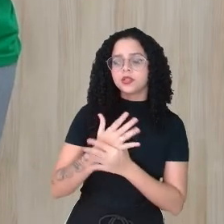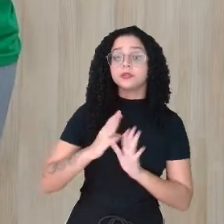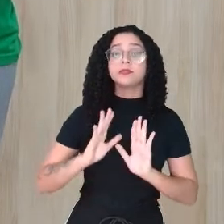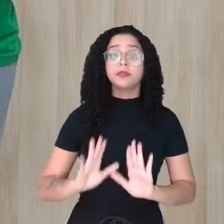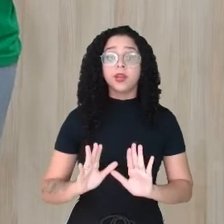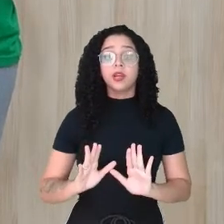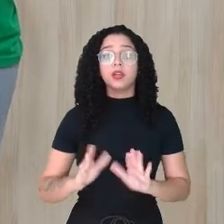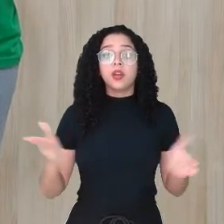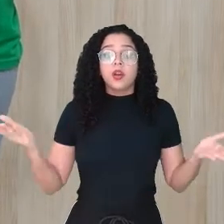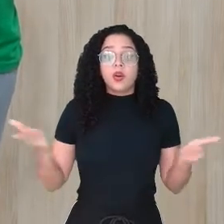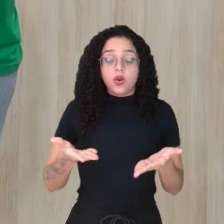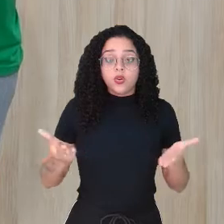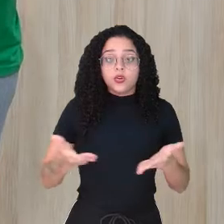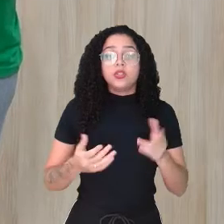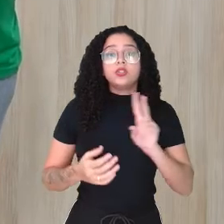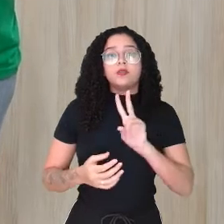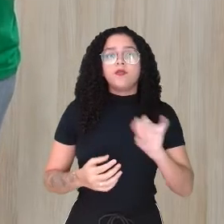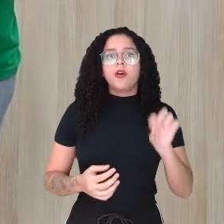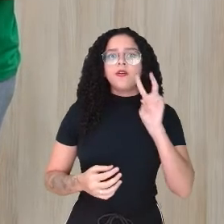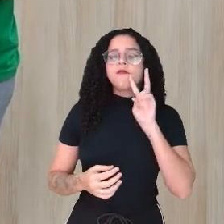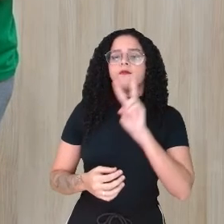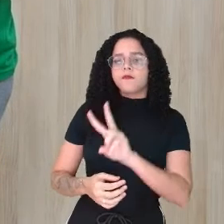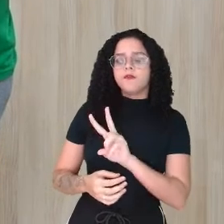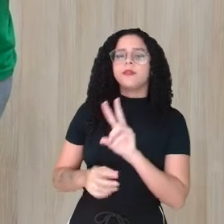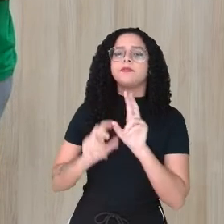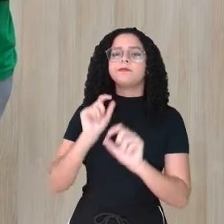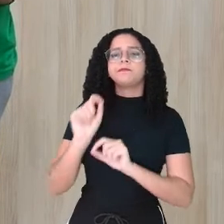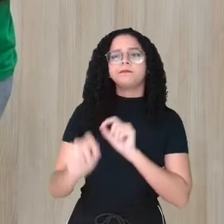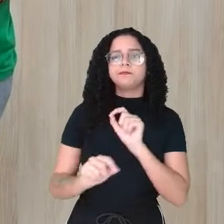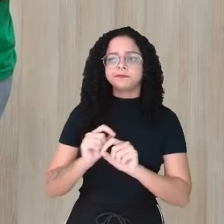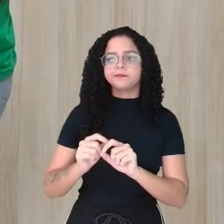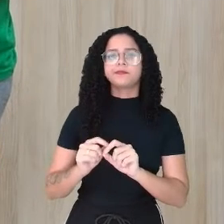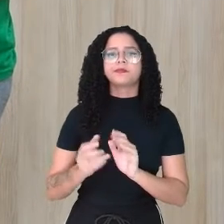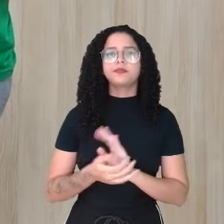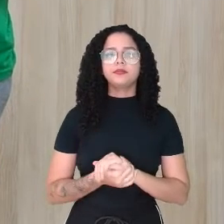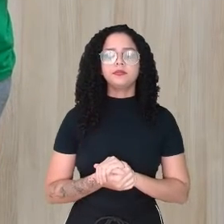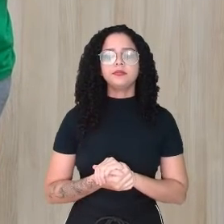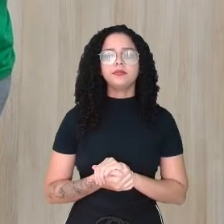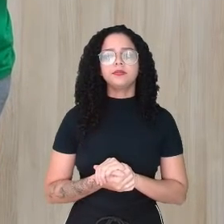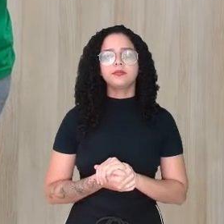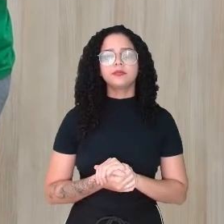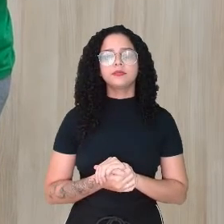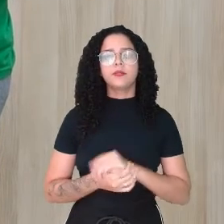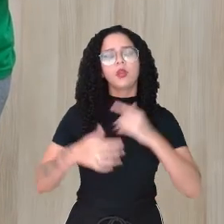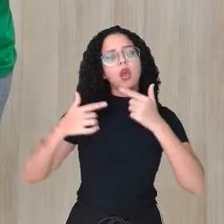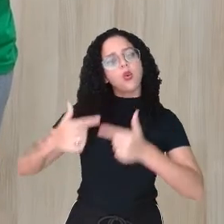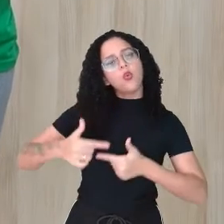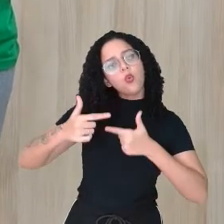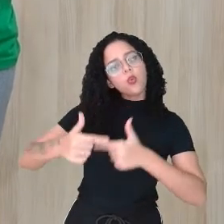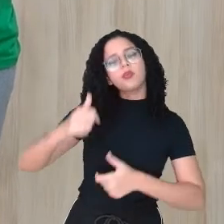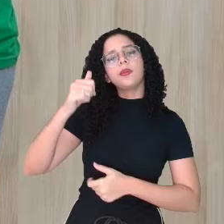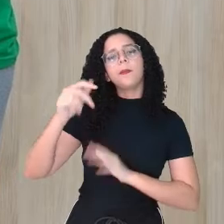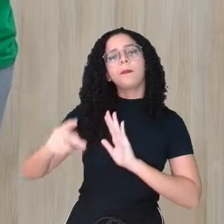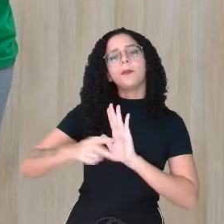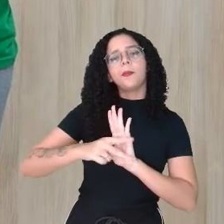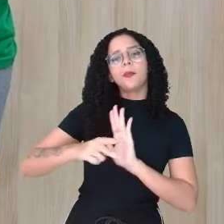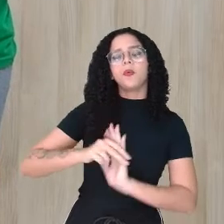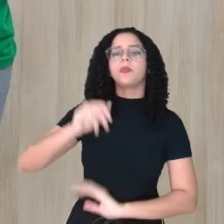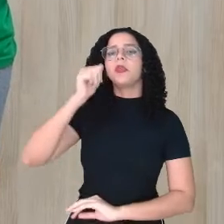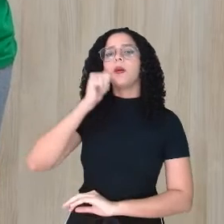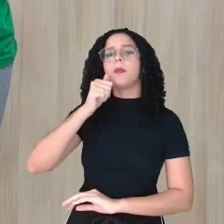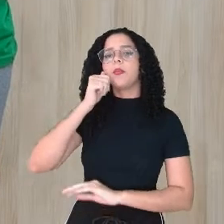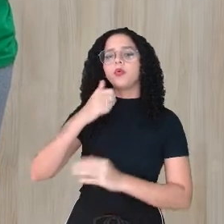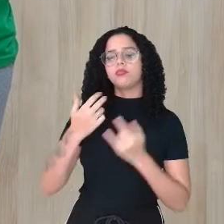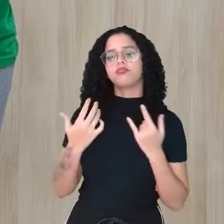Porém, hoje a gente vai ver, né, essa questão da luta dessa mulher do campo, dessa mulher campesina,